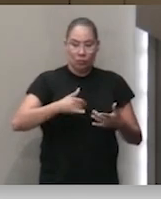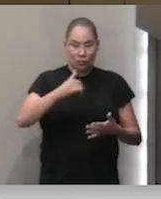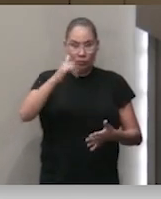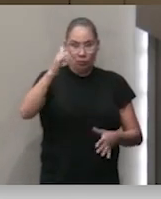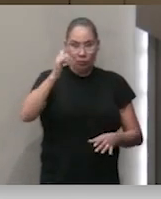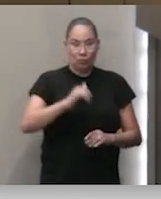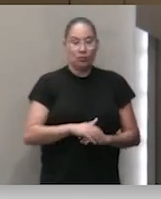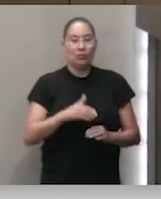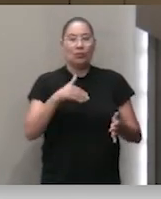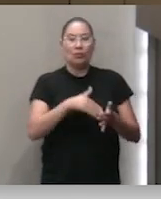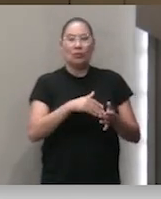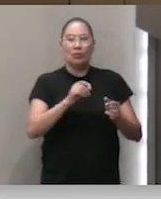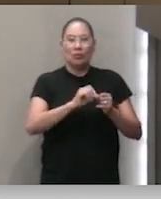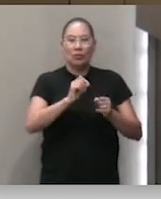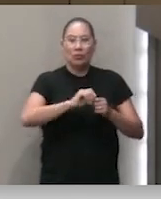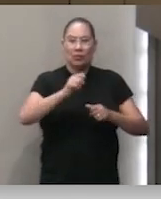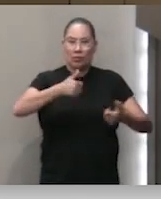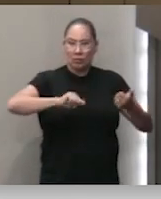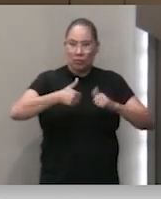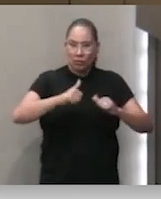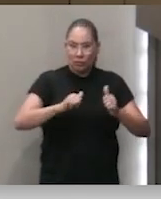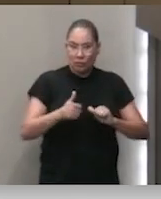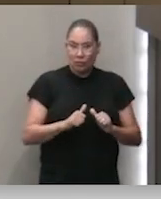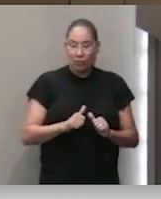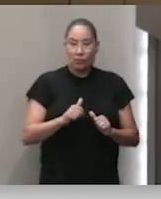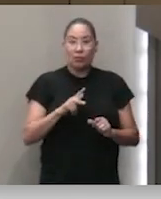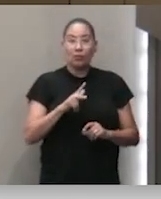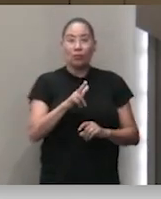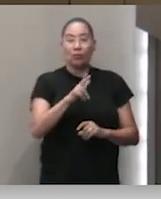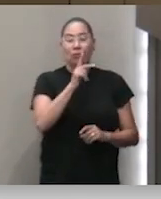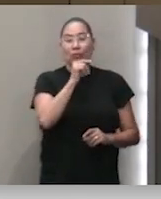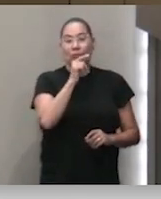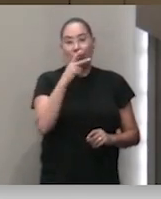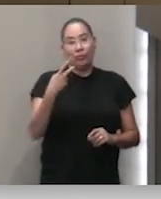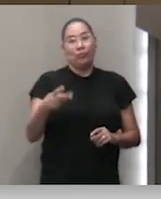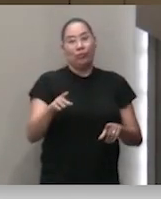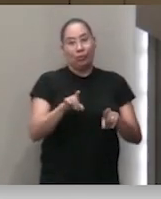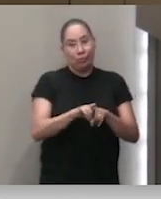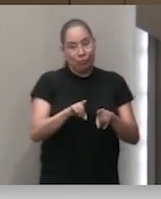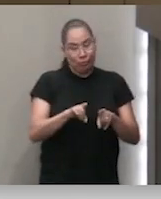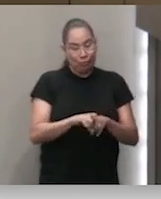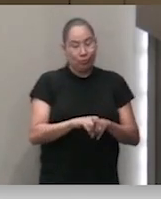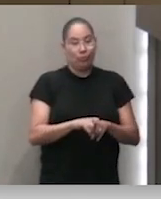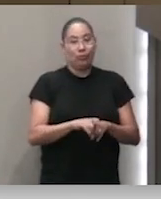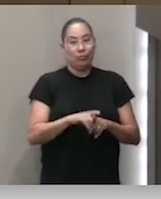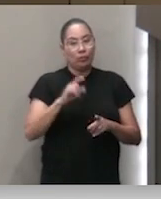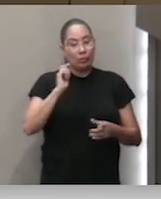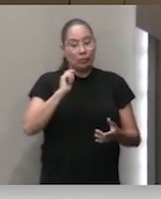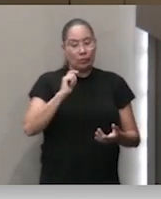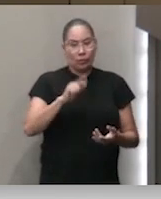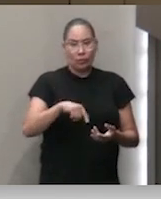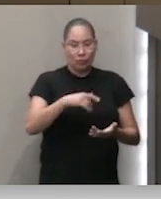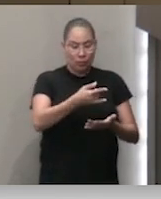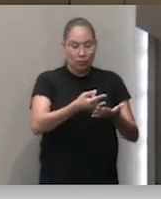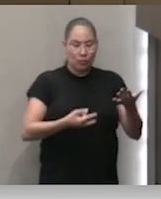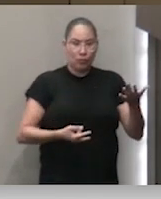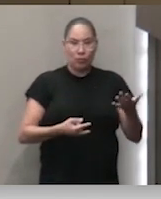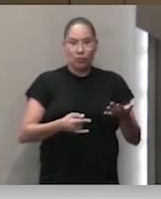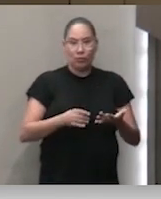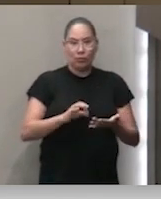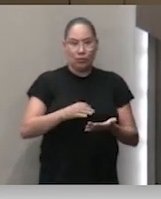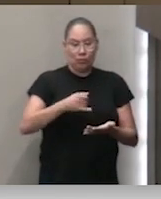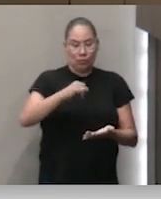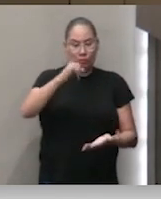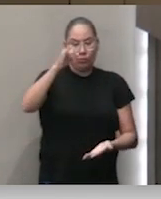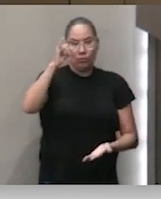a verificação e acabaram cortando a água dele também. Então são cobranças abusivas e essa casa se